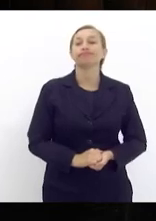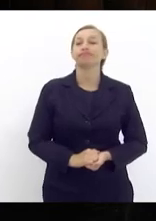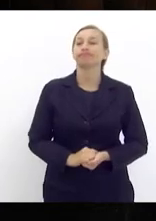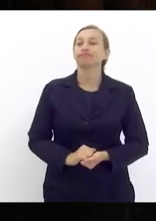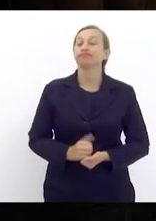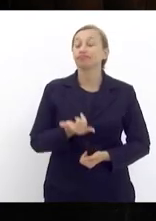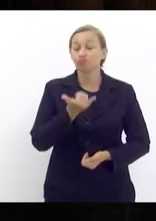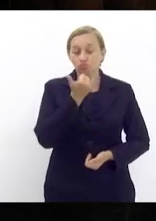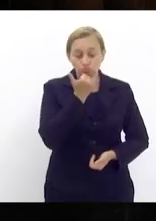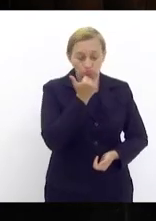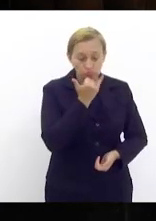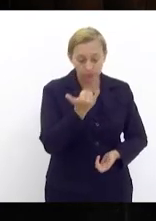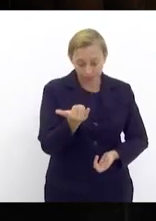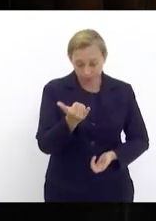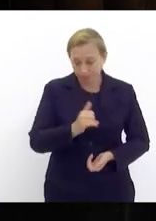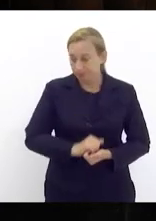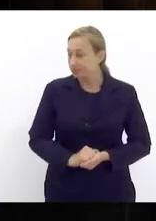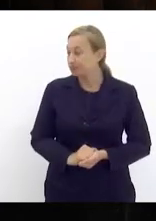Desculpe.